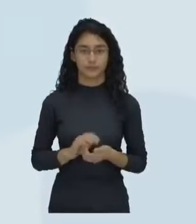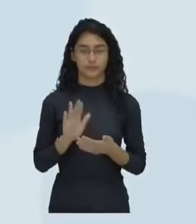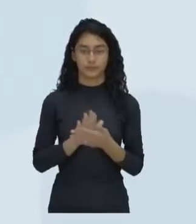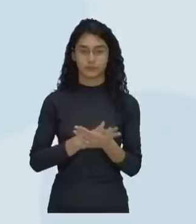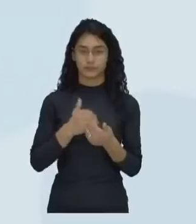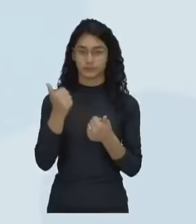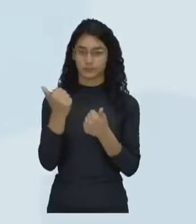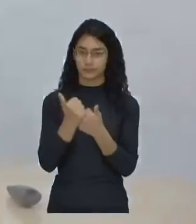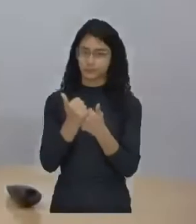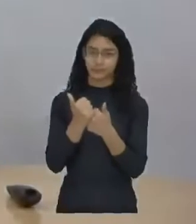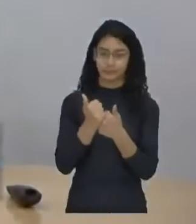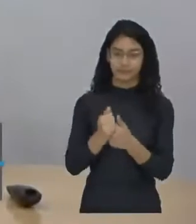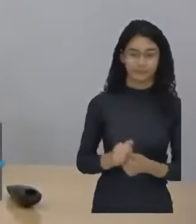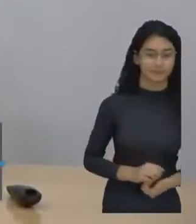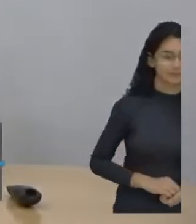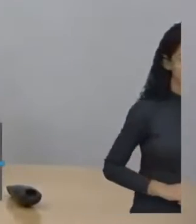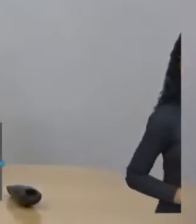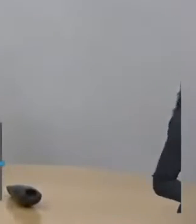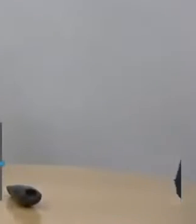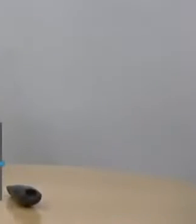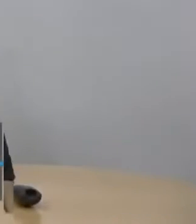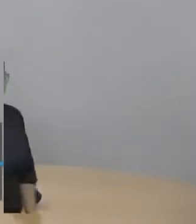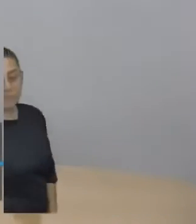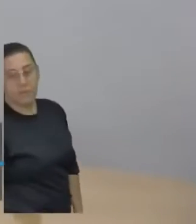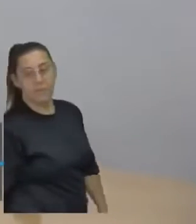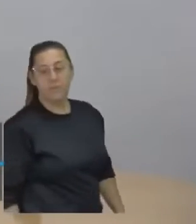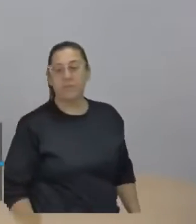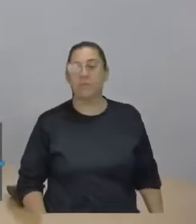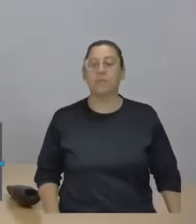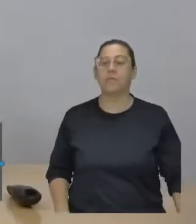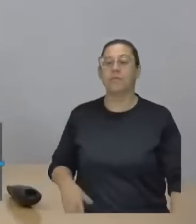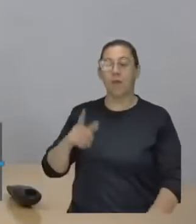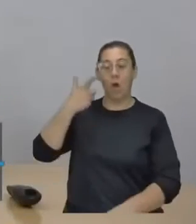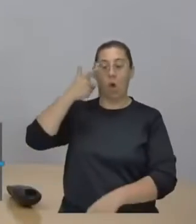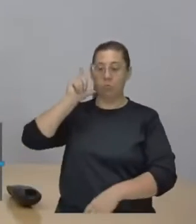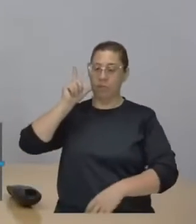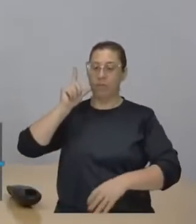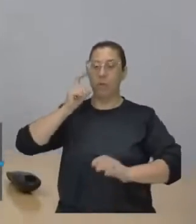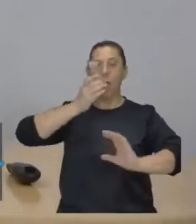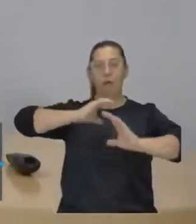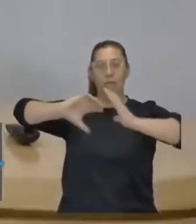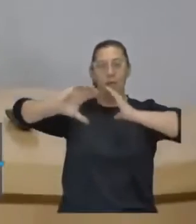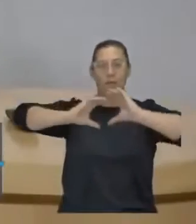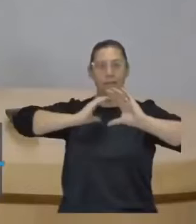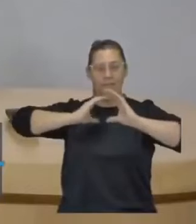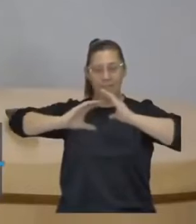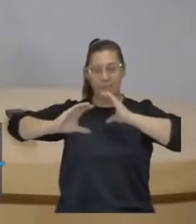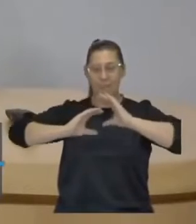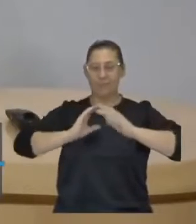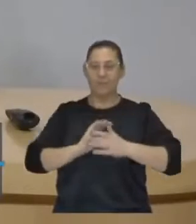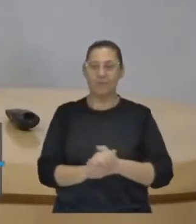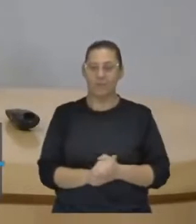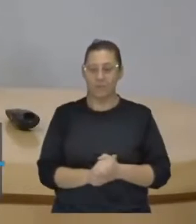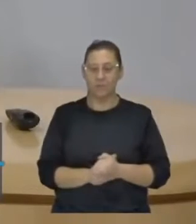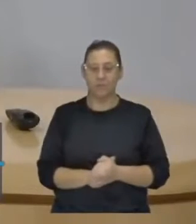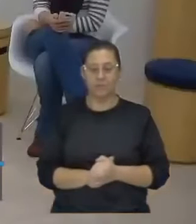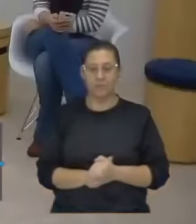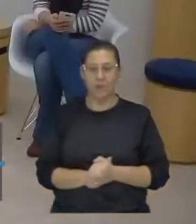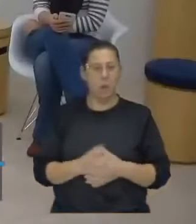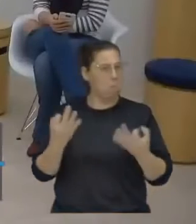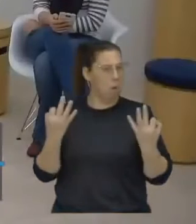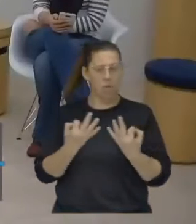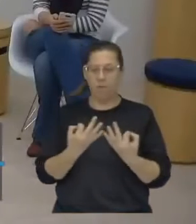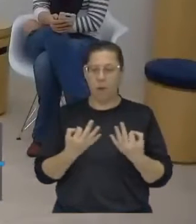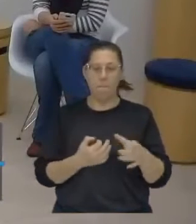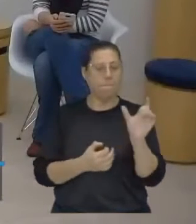na minha sala de aula. Então, ontem eu cantei. Ontem cantei. E para usar o imperfeito, eu coloco